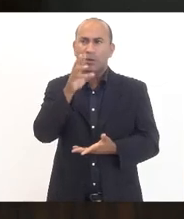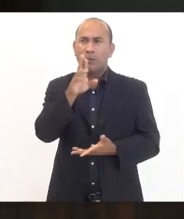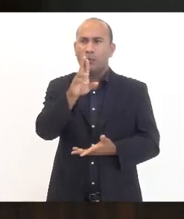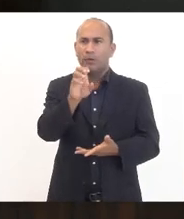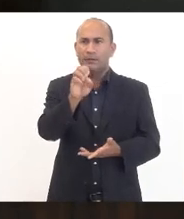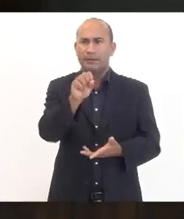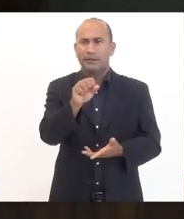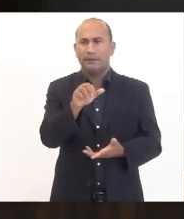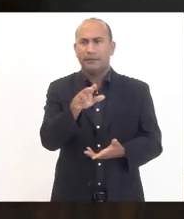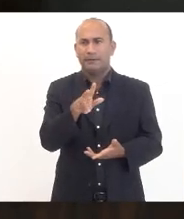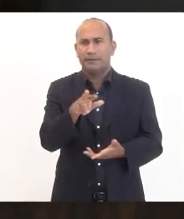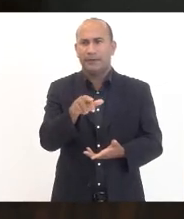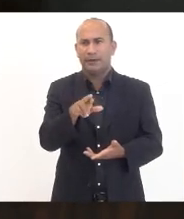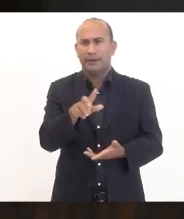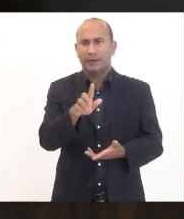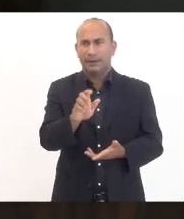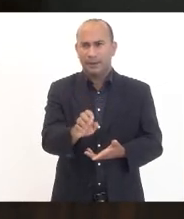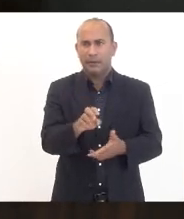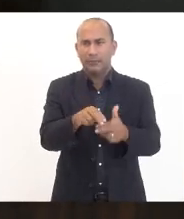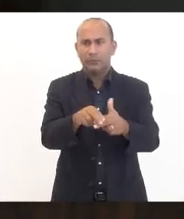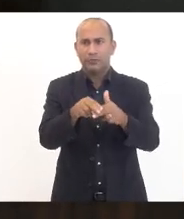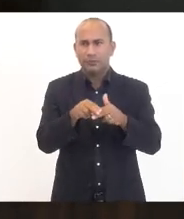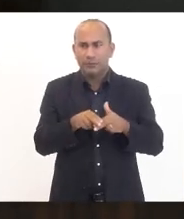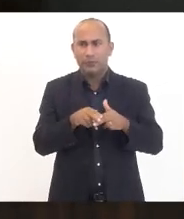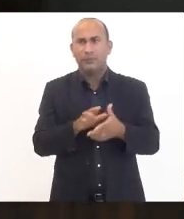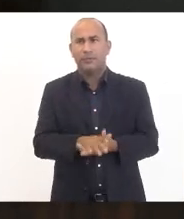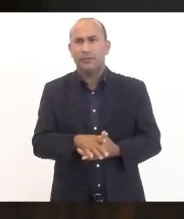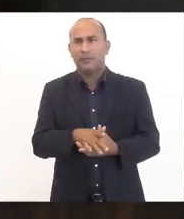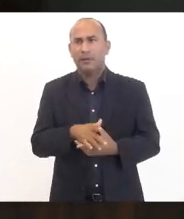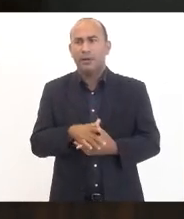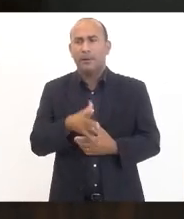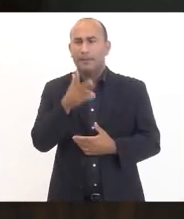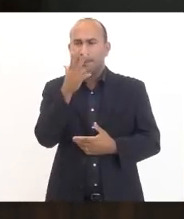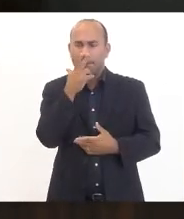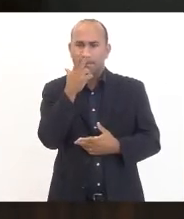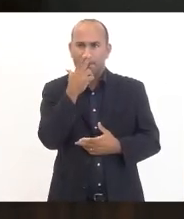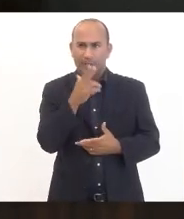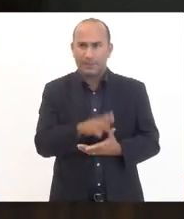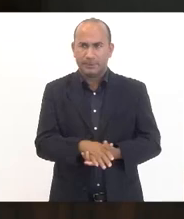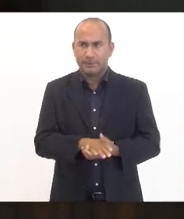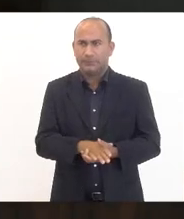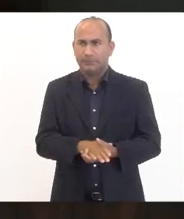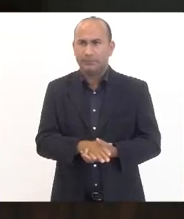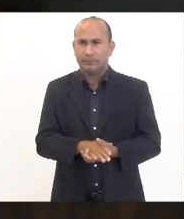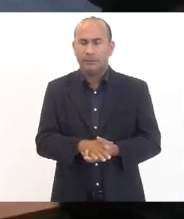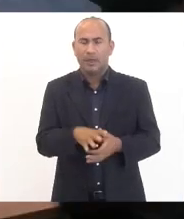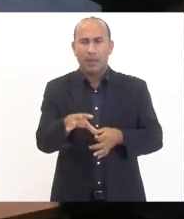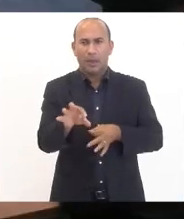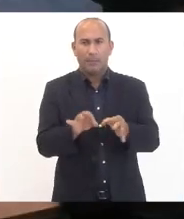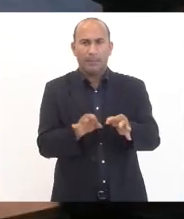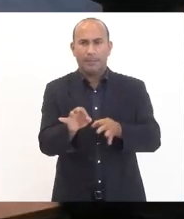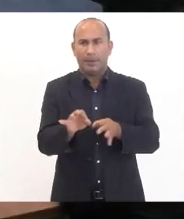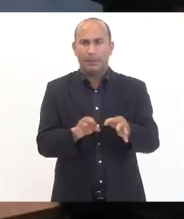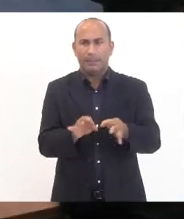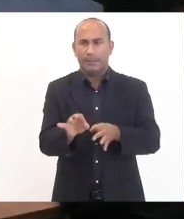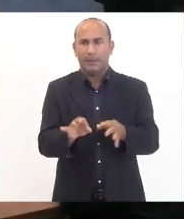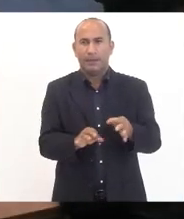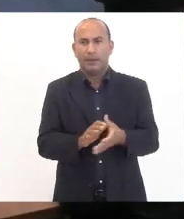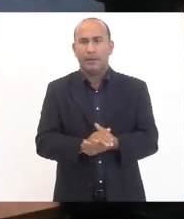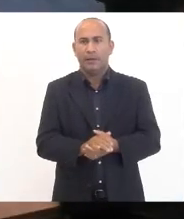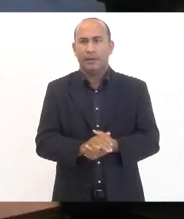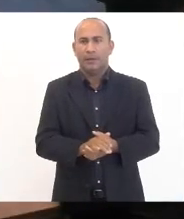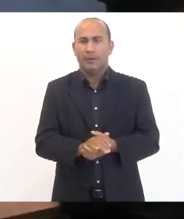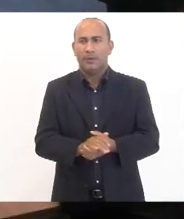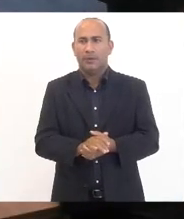Reis para poder emitir um parecer aos projetos